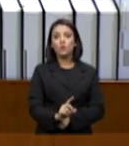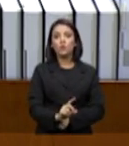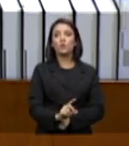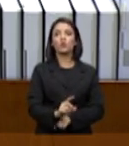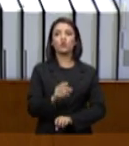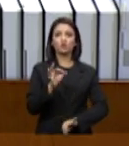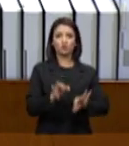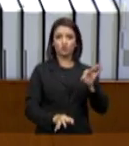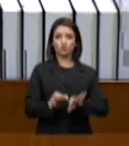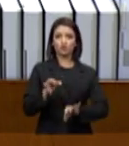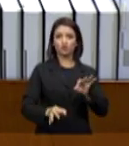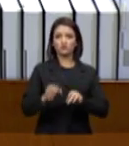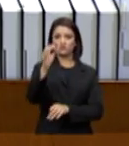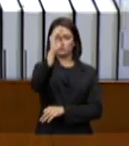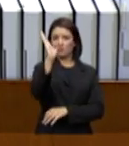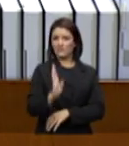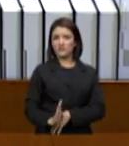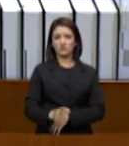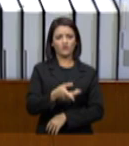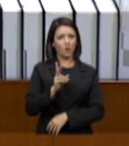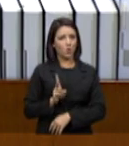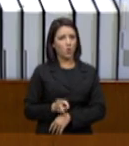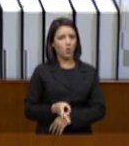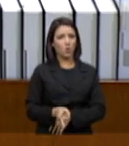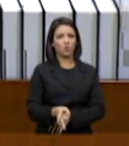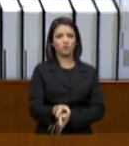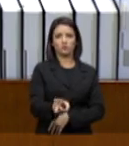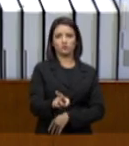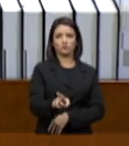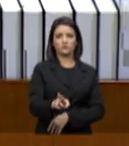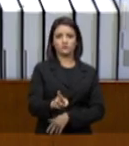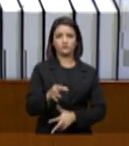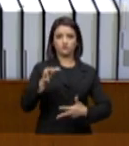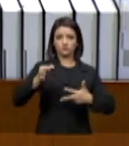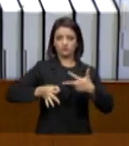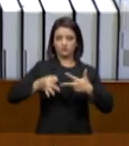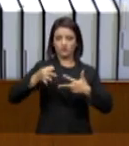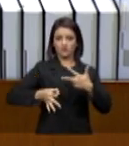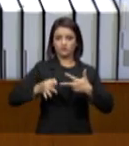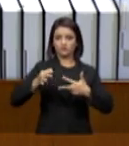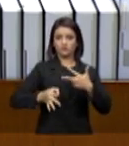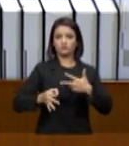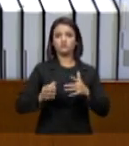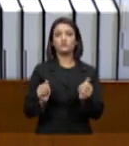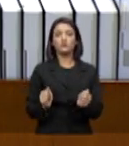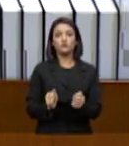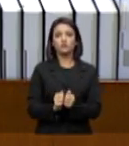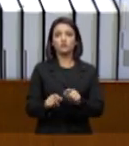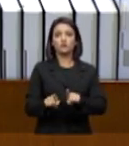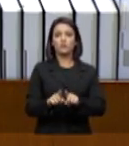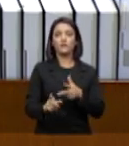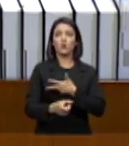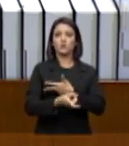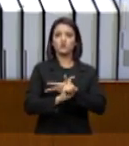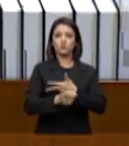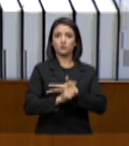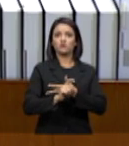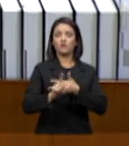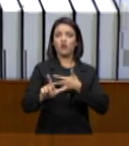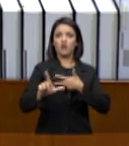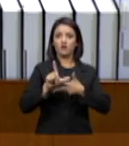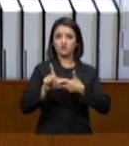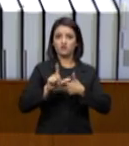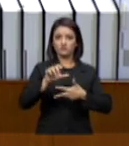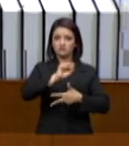não pará pa e o poder judiciário juntamente com os poderes executivo e